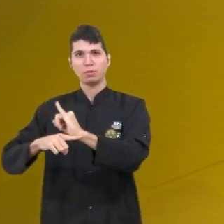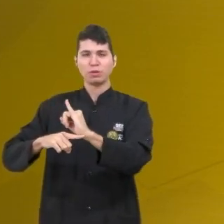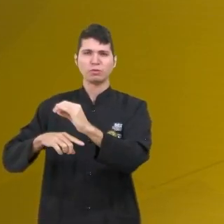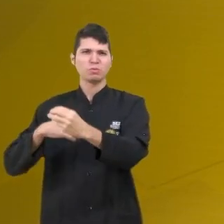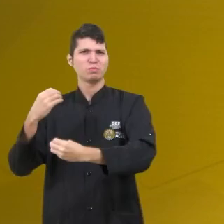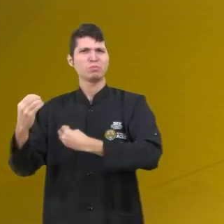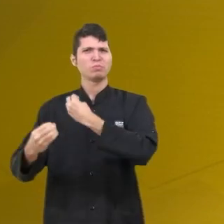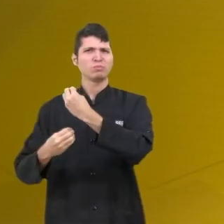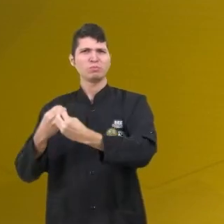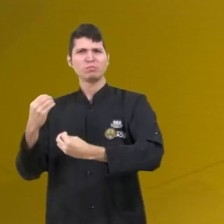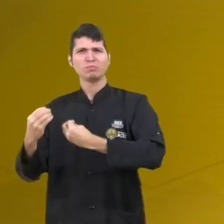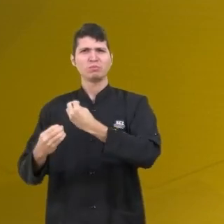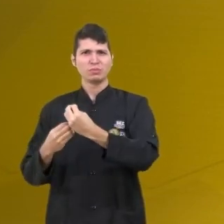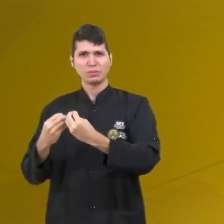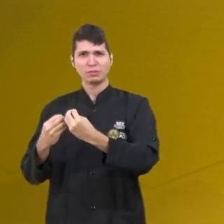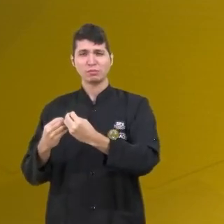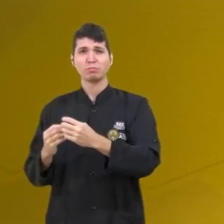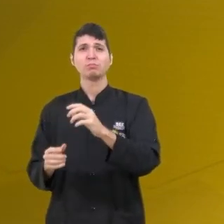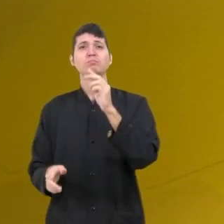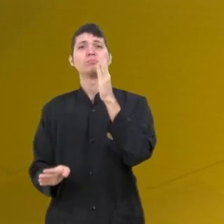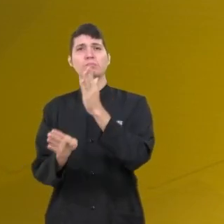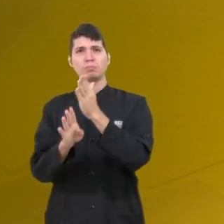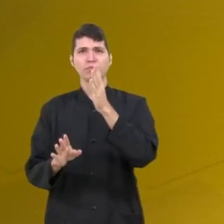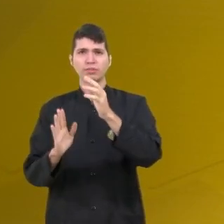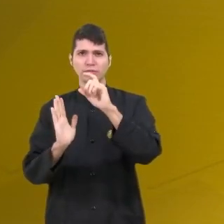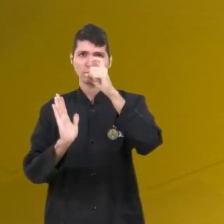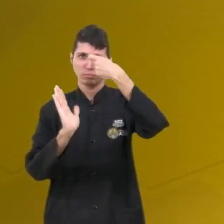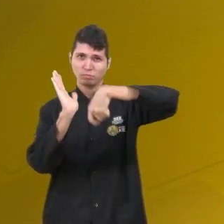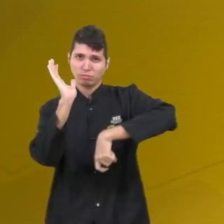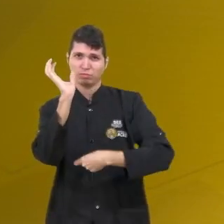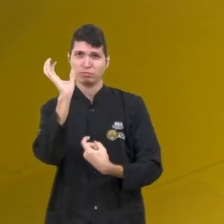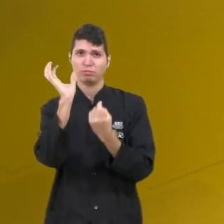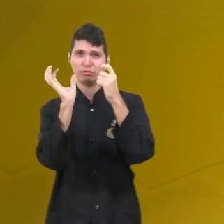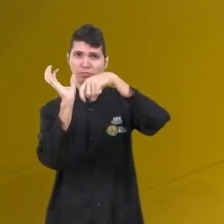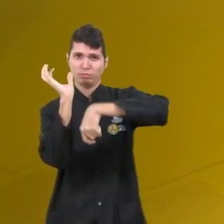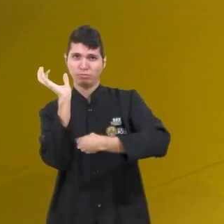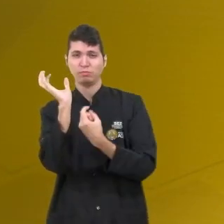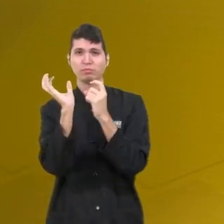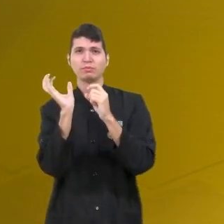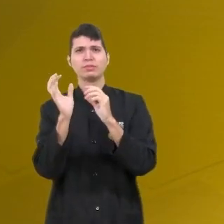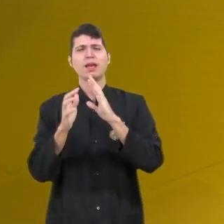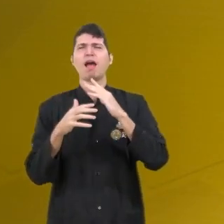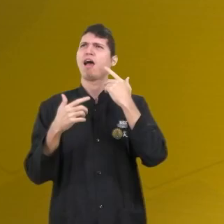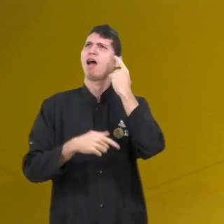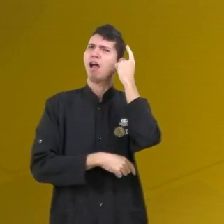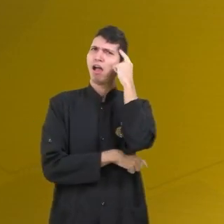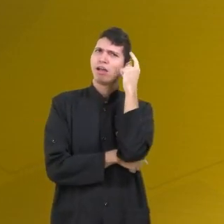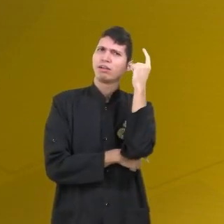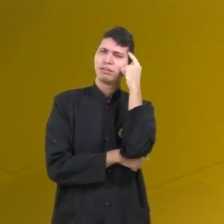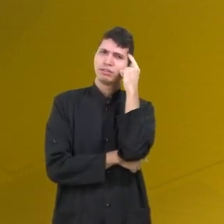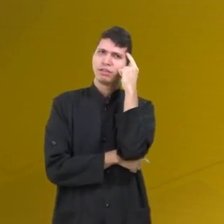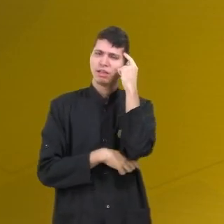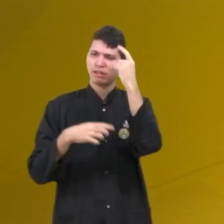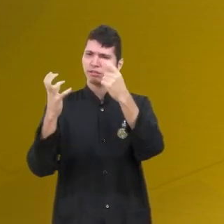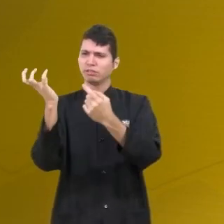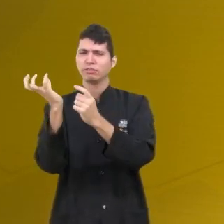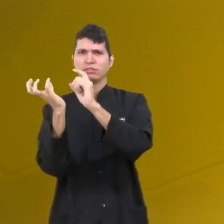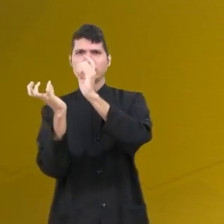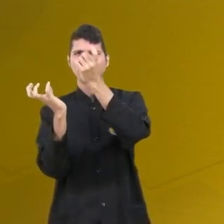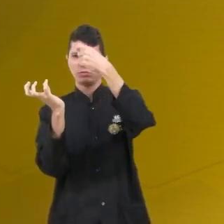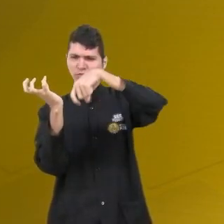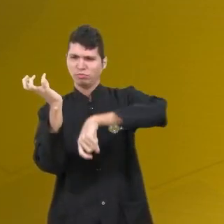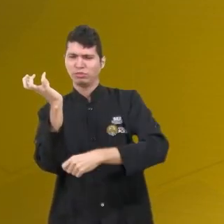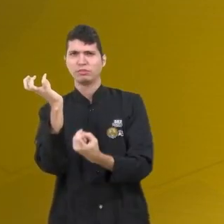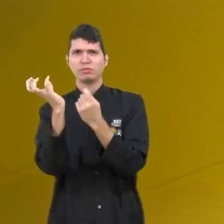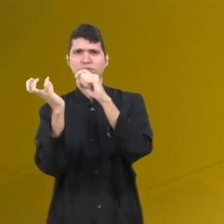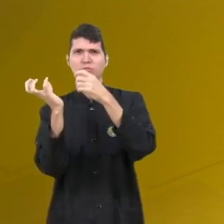professor? Isso é através da fotossíntese, ok? Então quer dizer que as plantas elas fazem fotossíntese e o